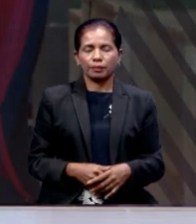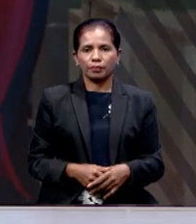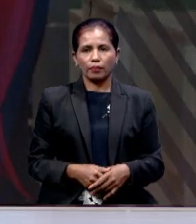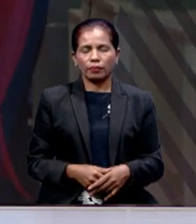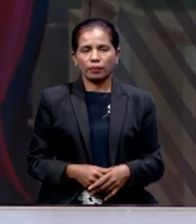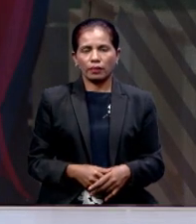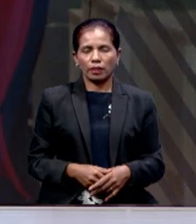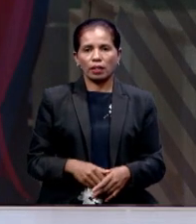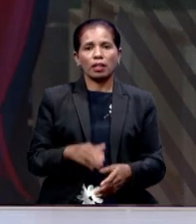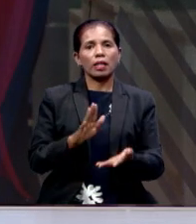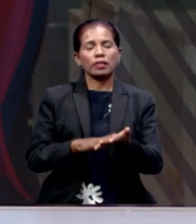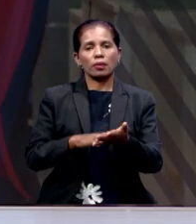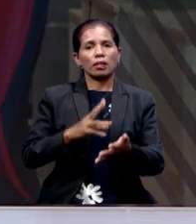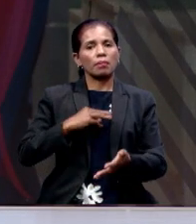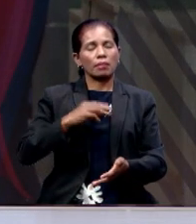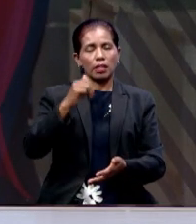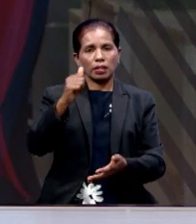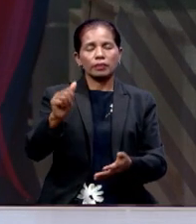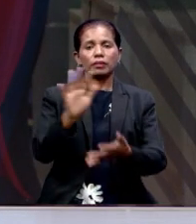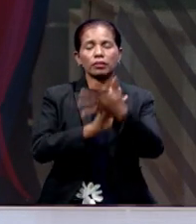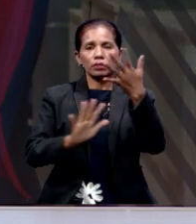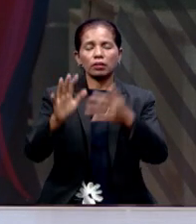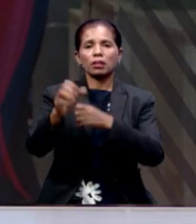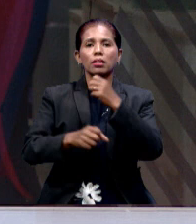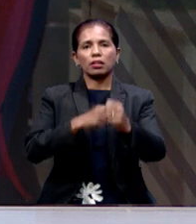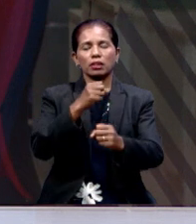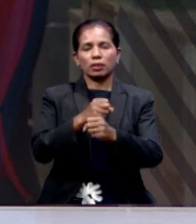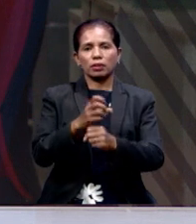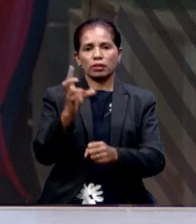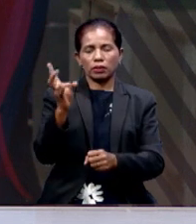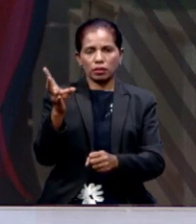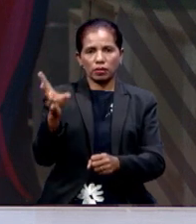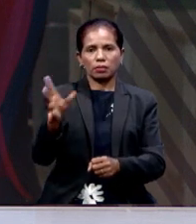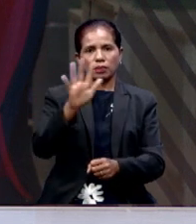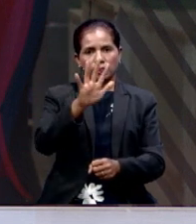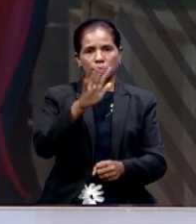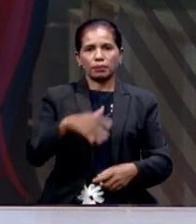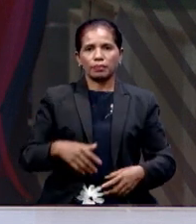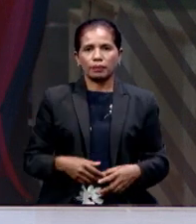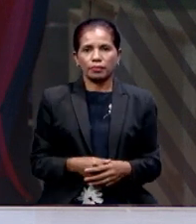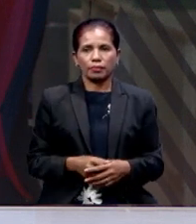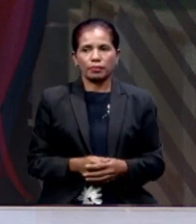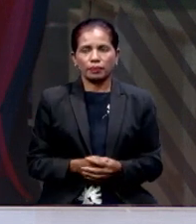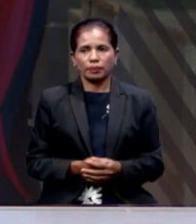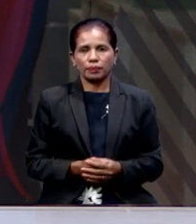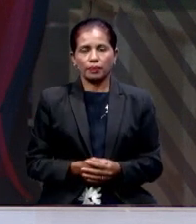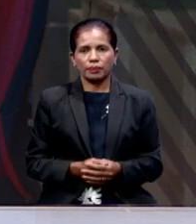Colégio Infante de Sagres Maliana celebra a existência do Badal Hitu Nulu Racing Lima.